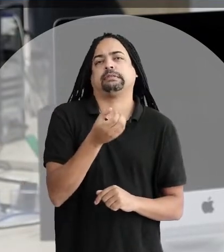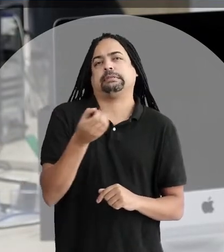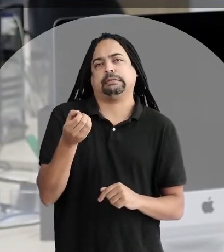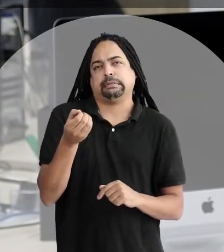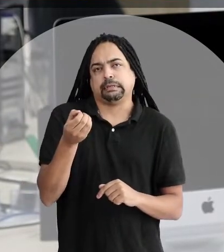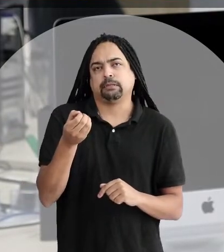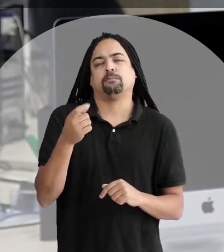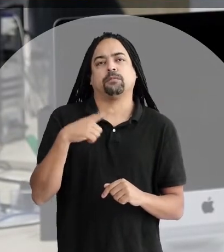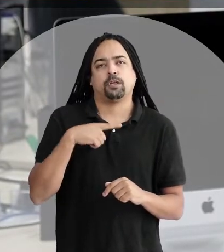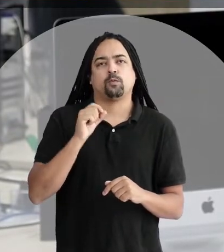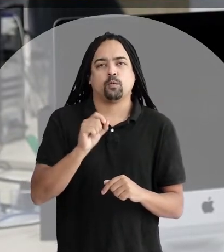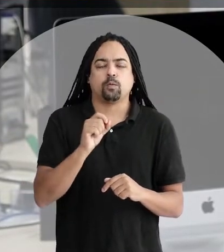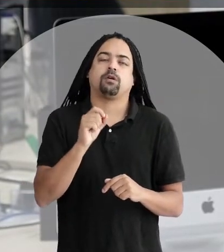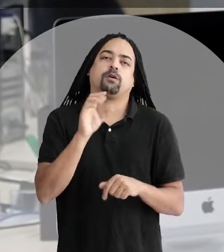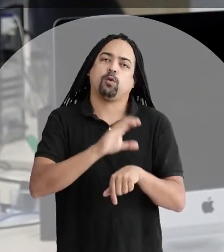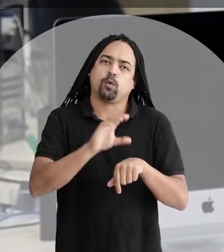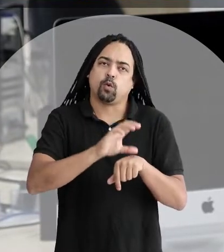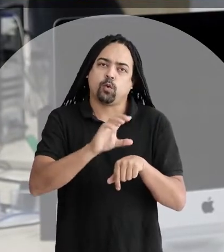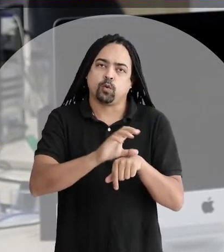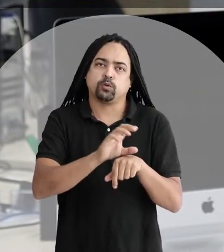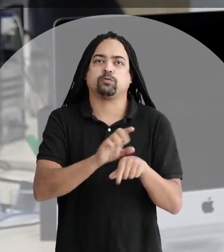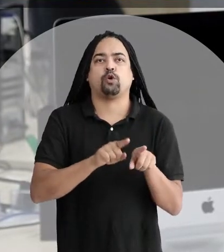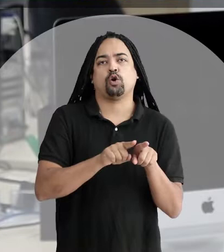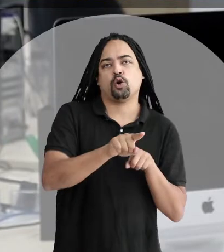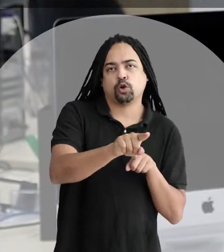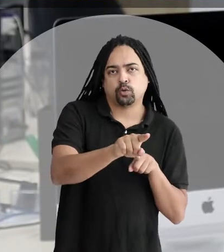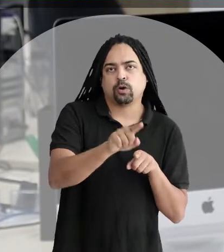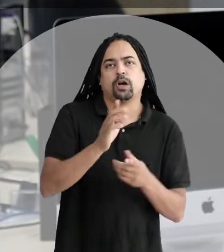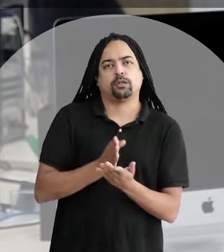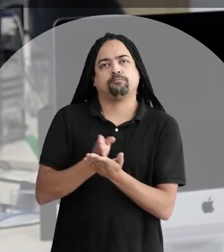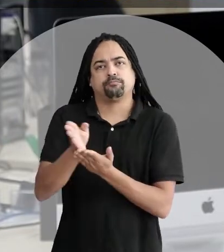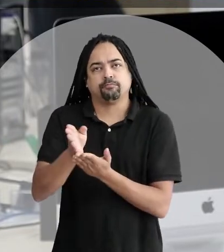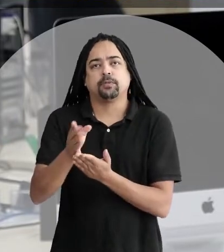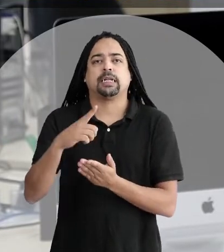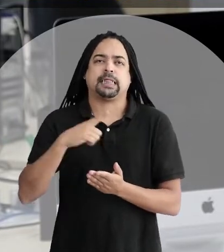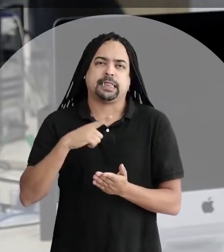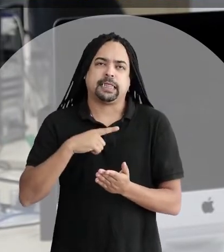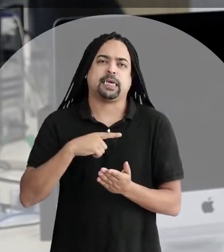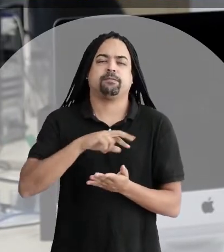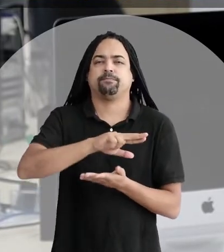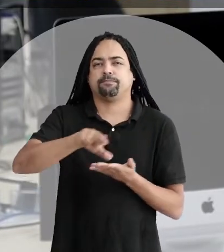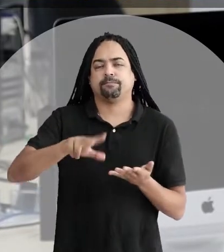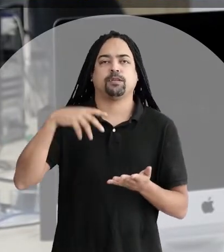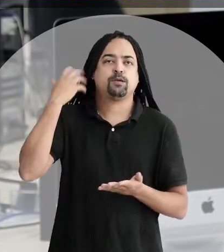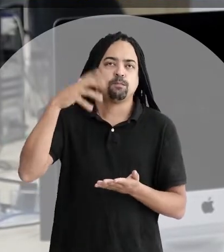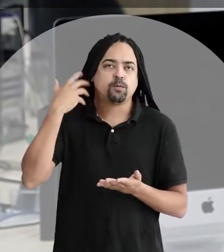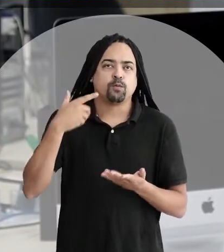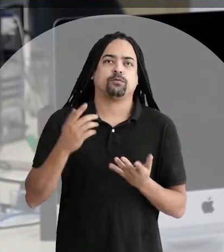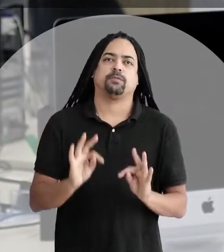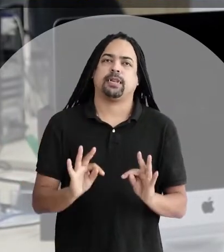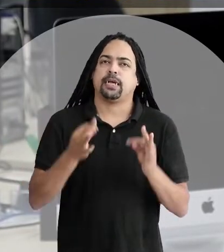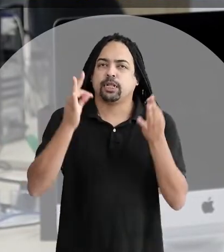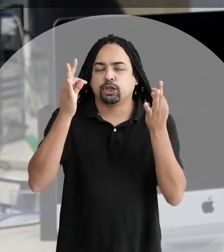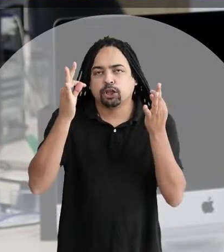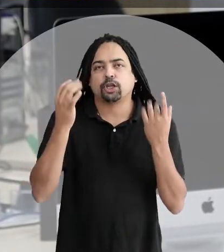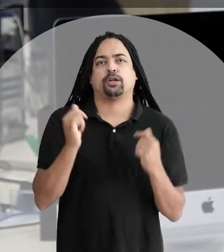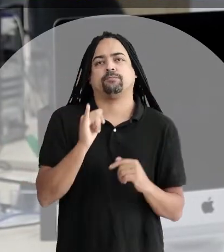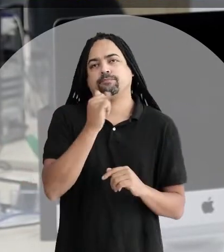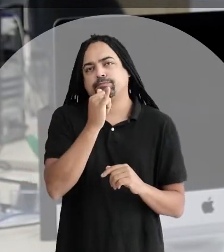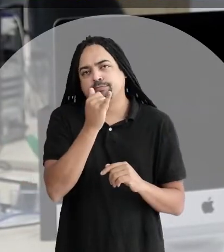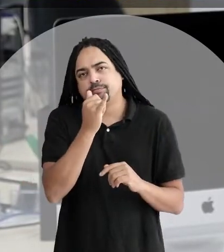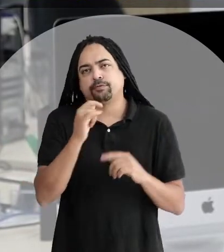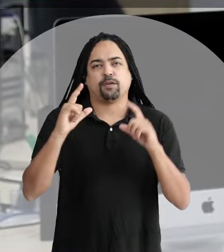inicial e continuada e contemplam diversas áreas de interesse como música eletrônica informática fotografia